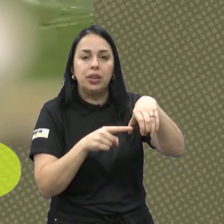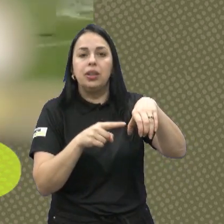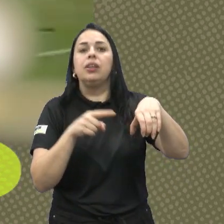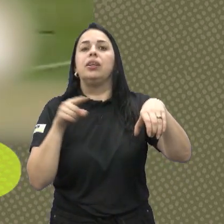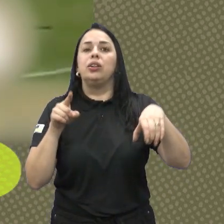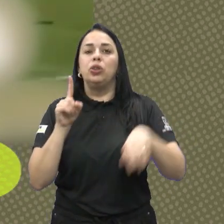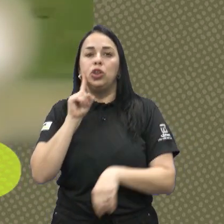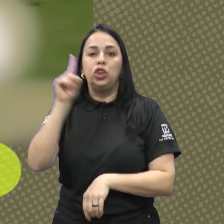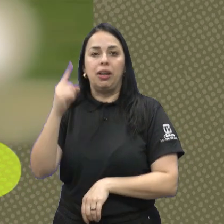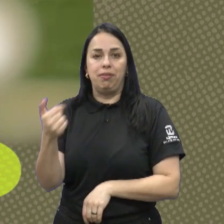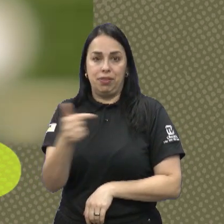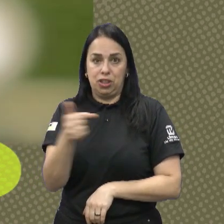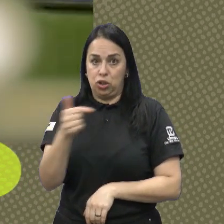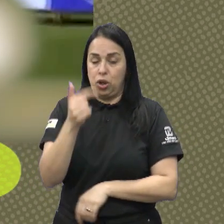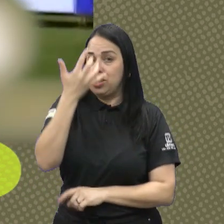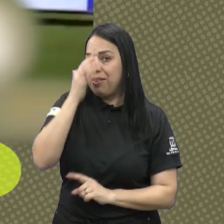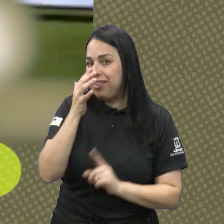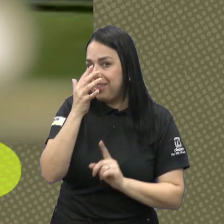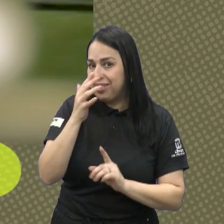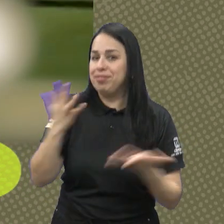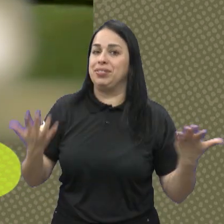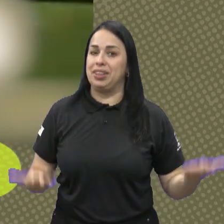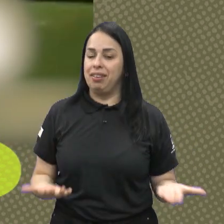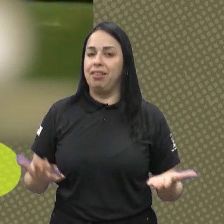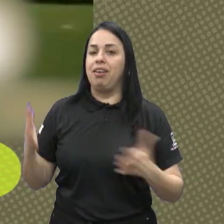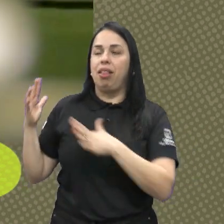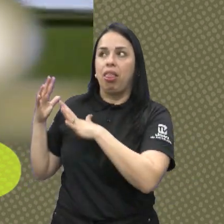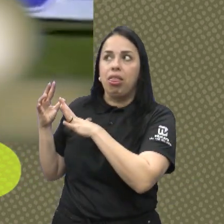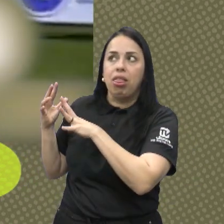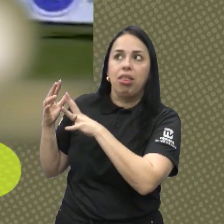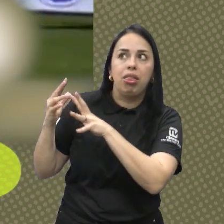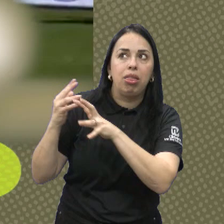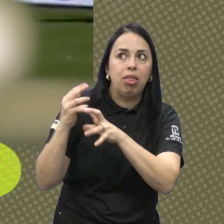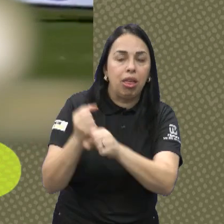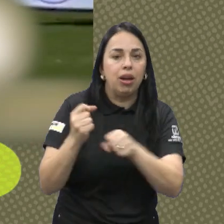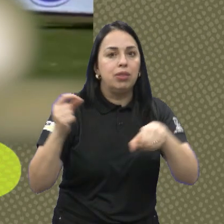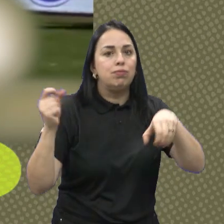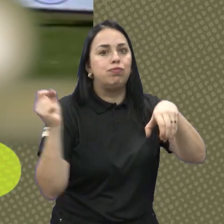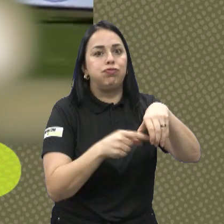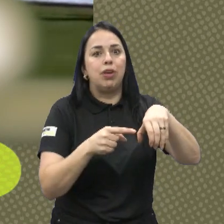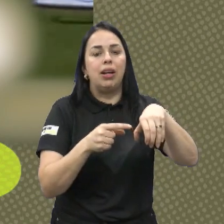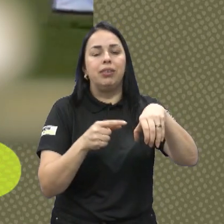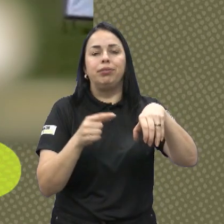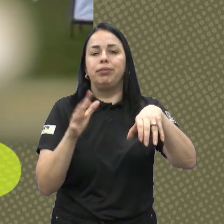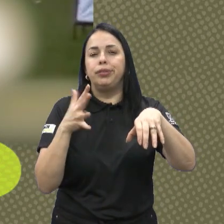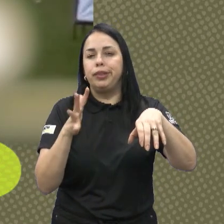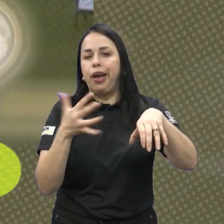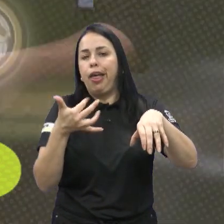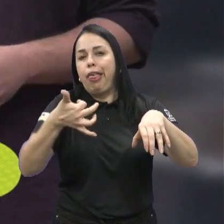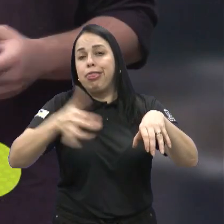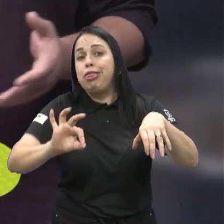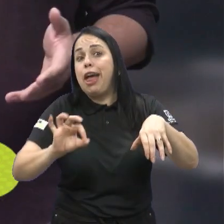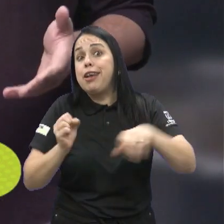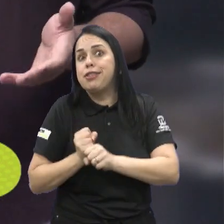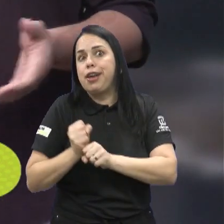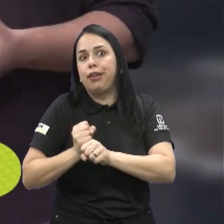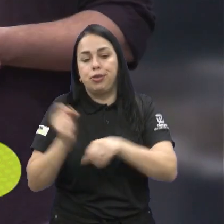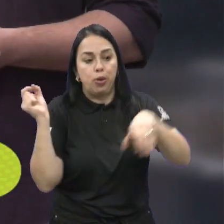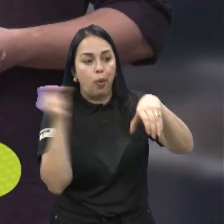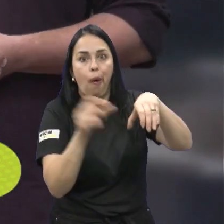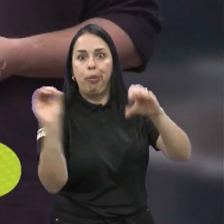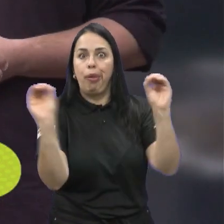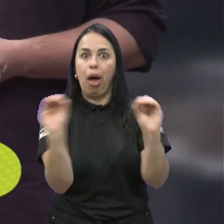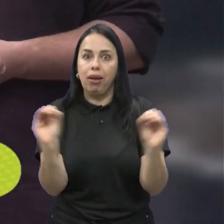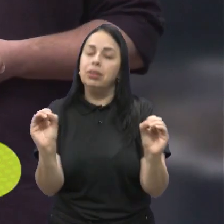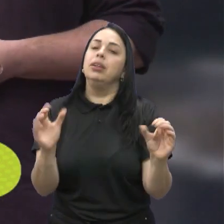de fevereiro, ou seja, o São José não marca um gol no Joaquinzão contra o Taubaté há mais de 10 anos. E a pergunta que